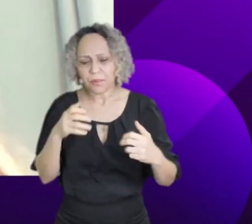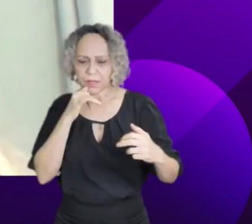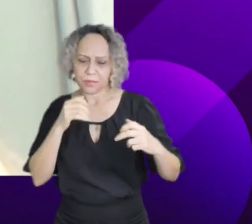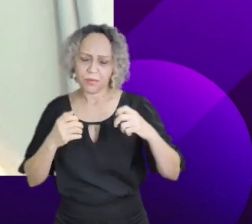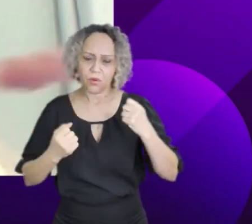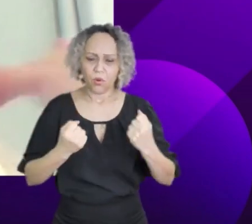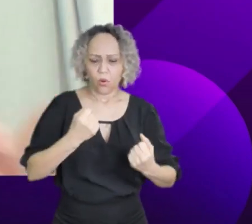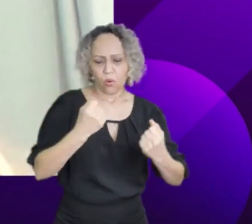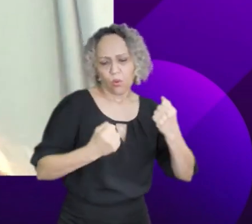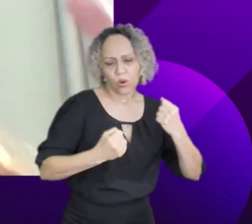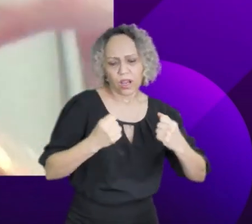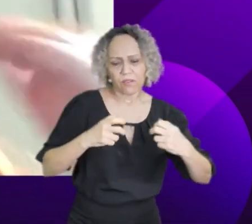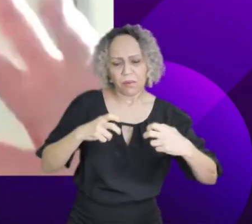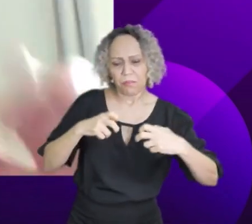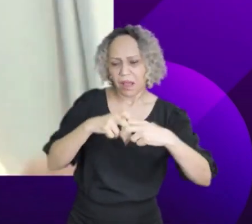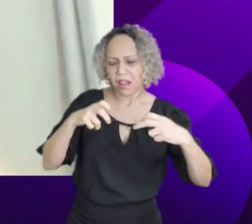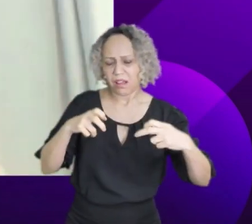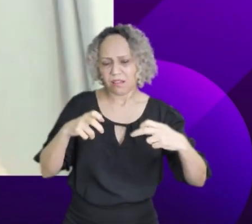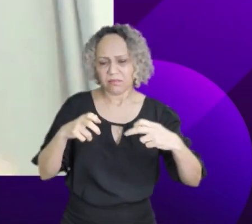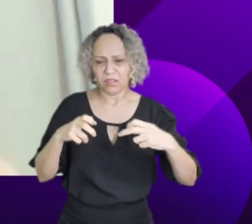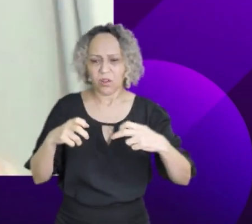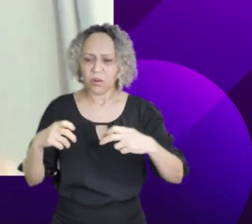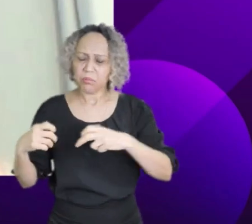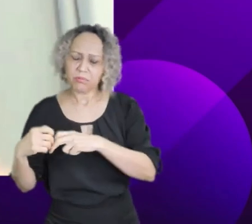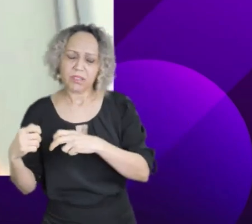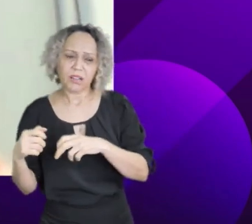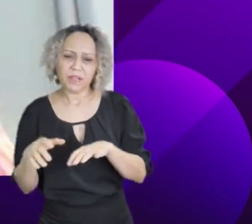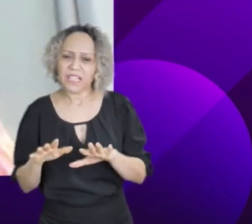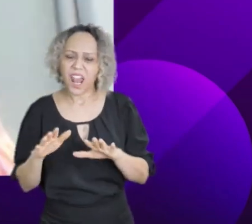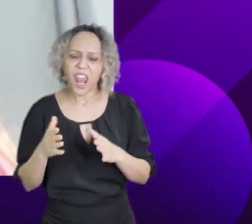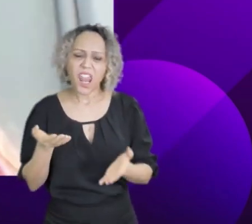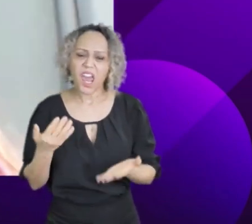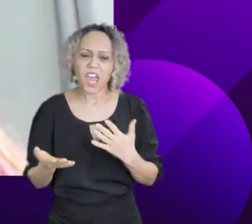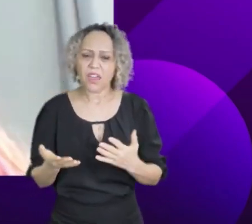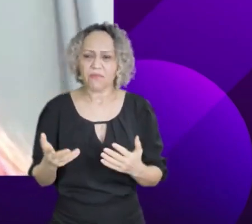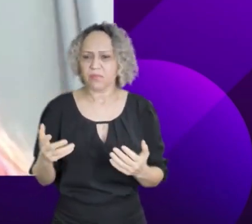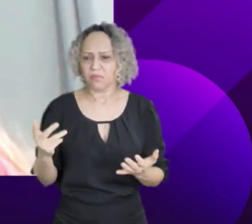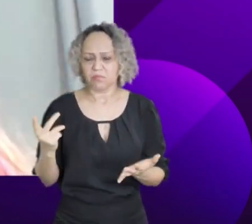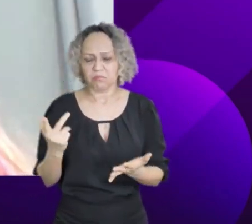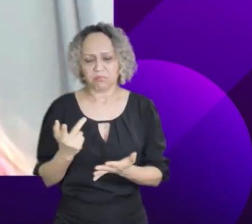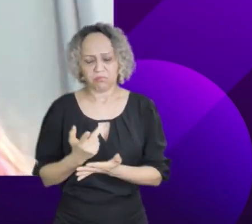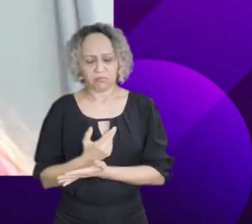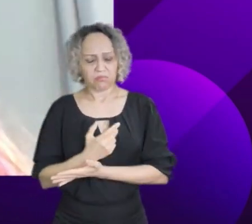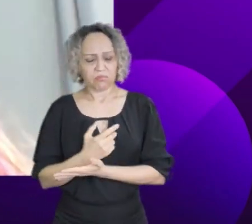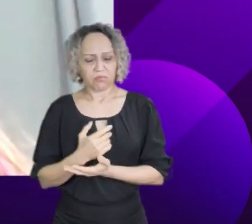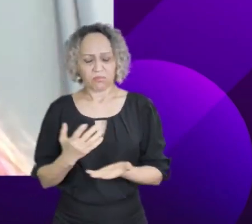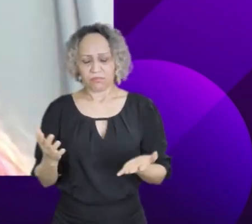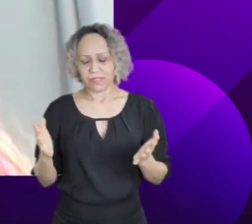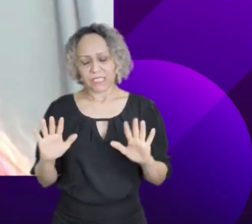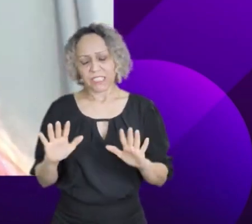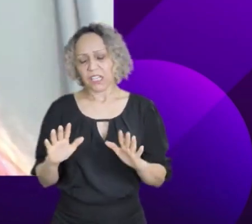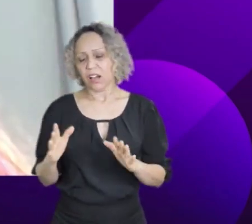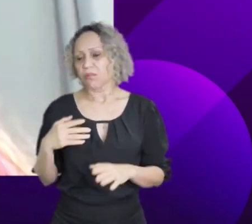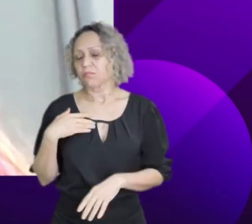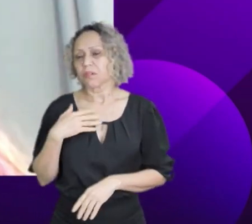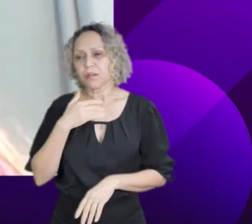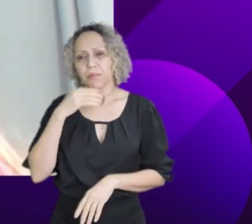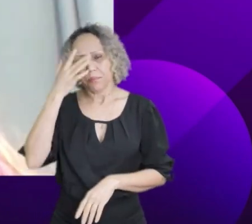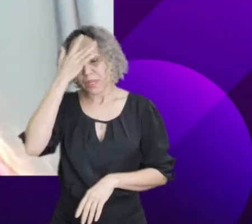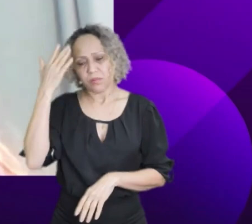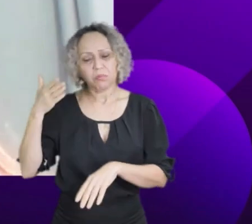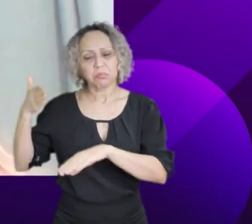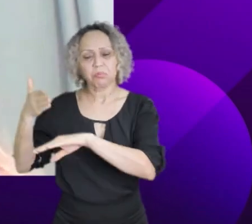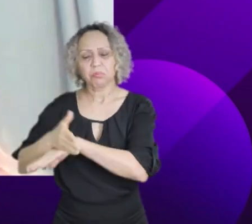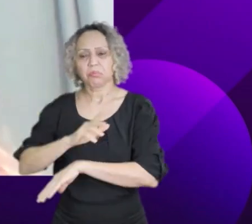uma subnotificação de tudo aquilo que é mais leve, vamos dizer assim. Além disso, esses boletins de ocorrência são emitidos